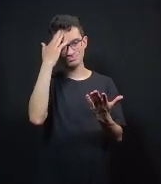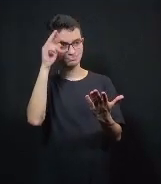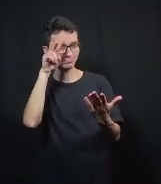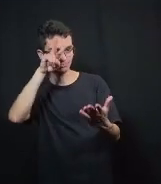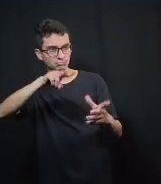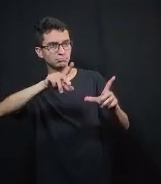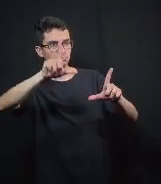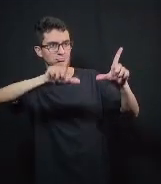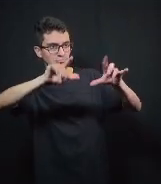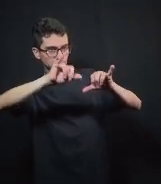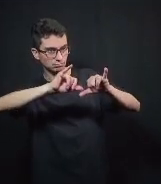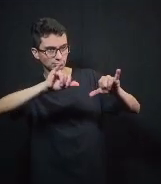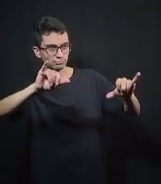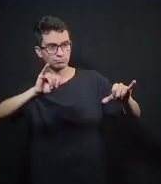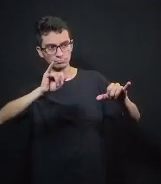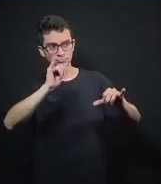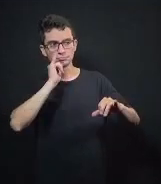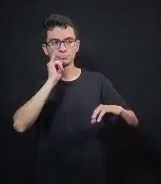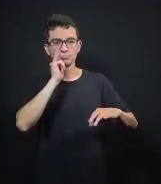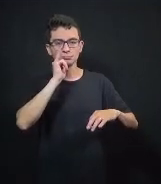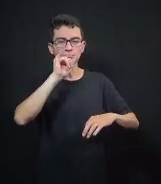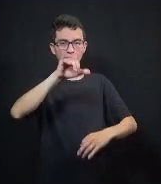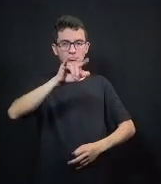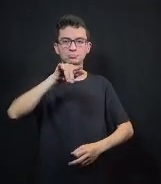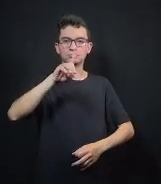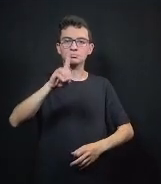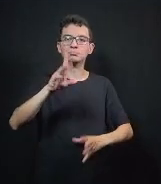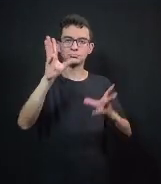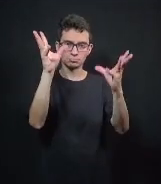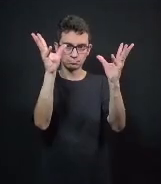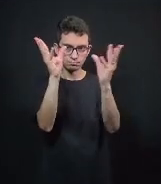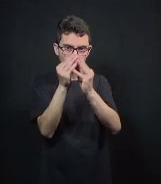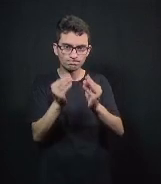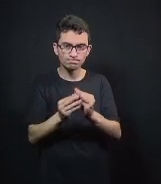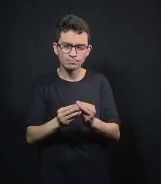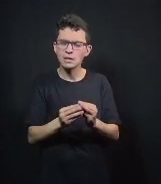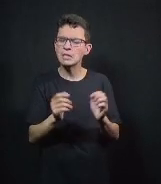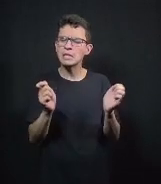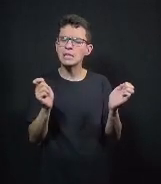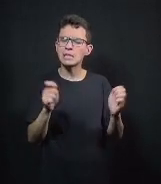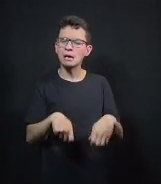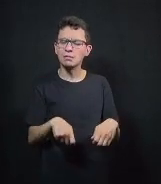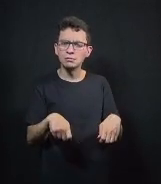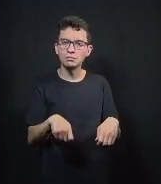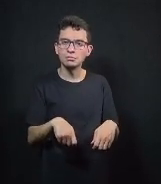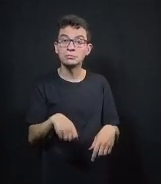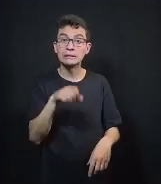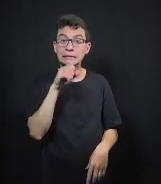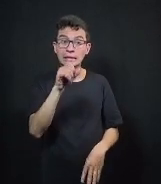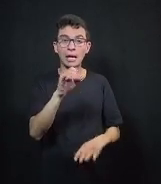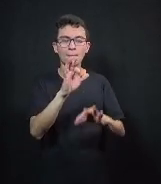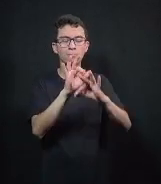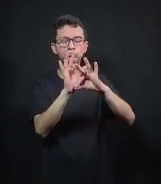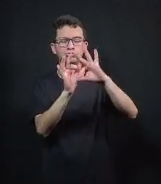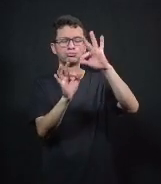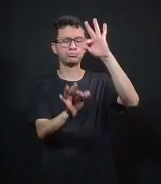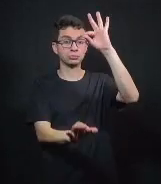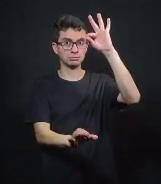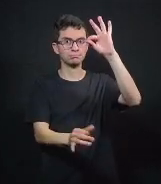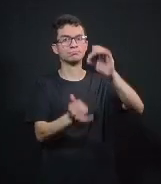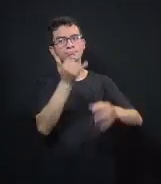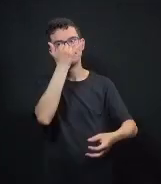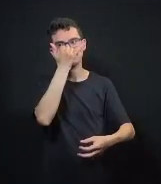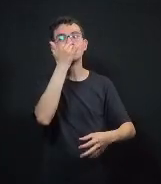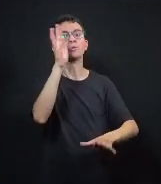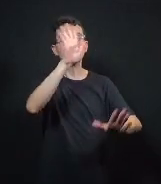né, quando você vai dar o lead de uma informação, você resume o máximo possível, ai de você, se for fazer um título muito grande, né, fica aquela